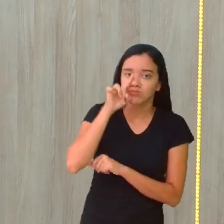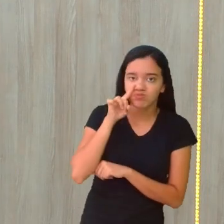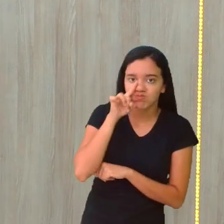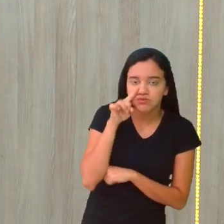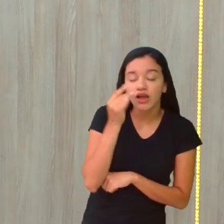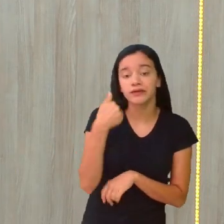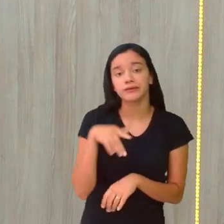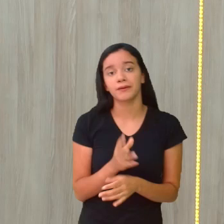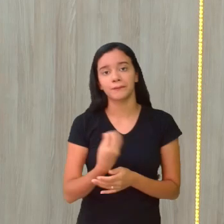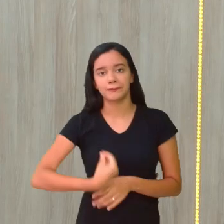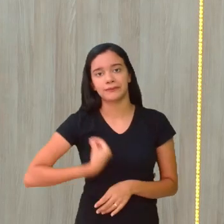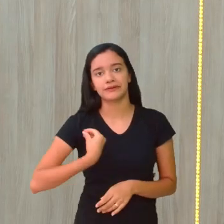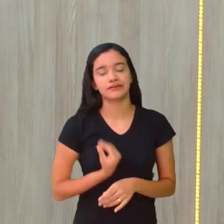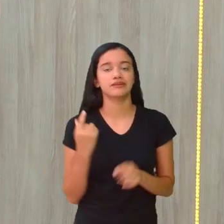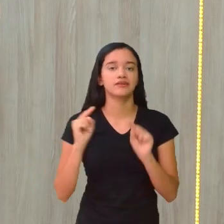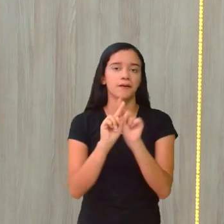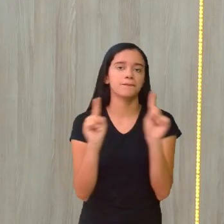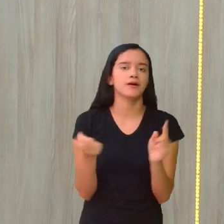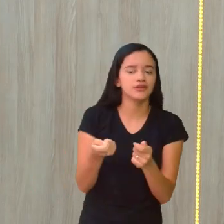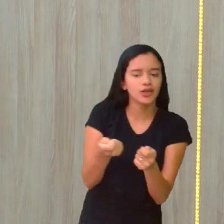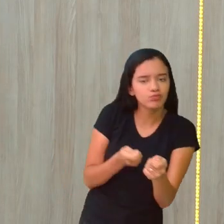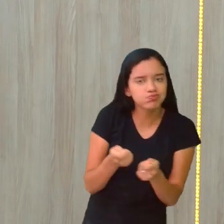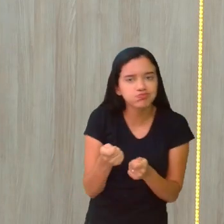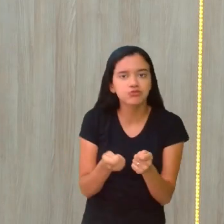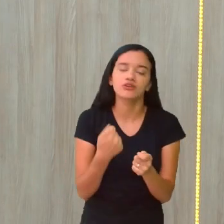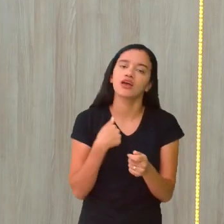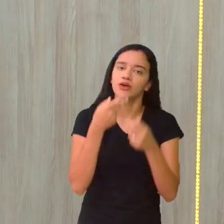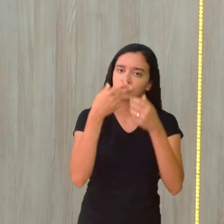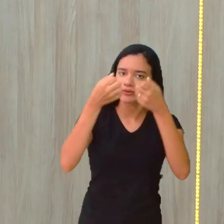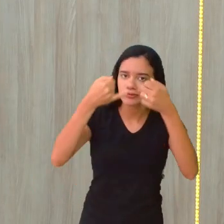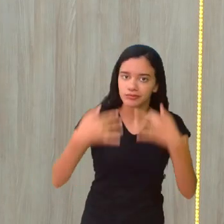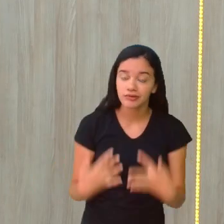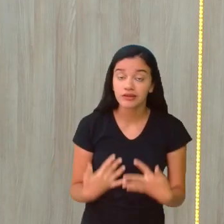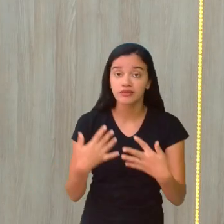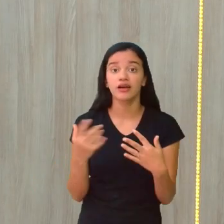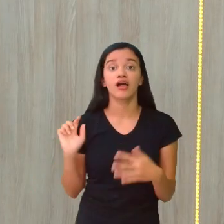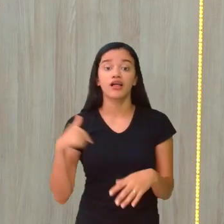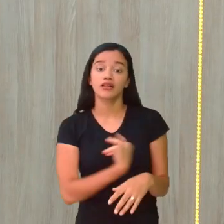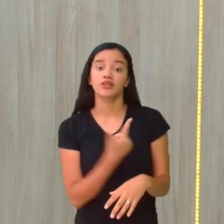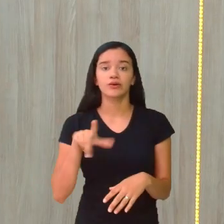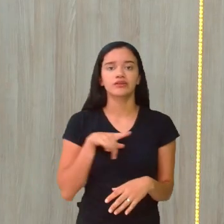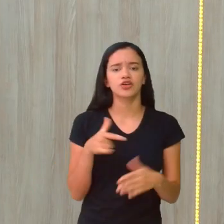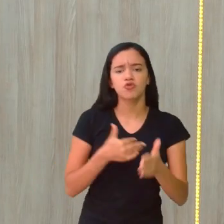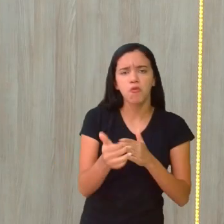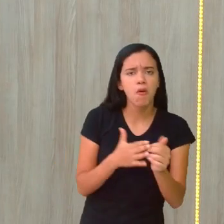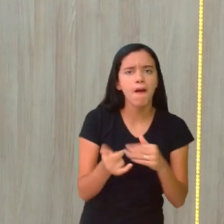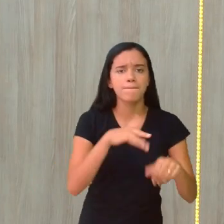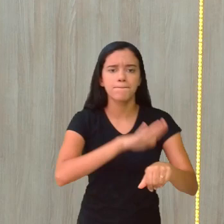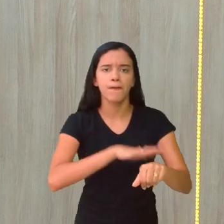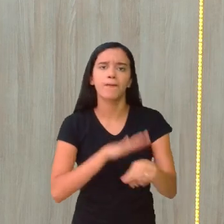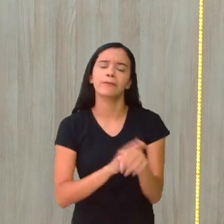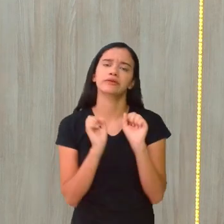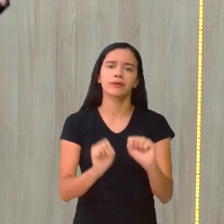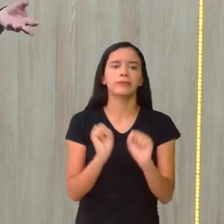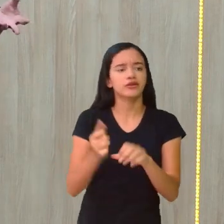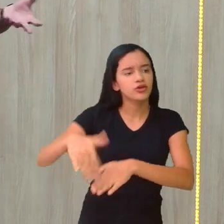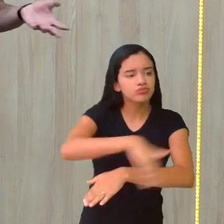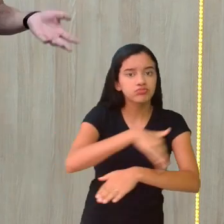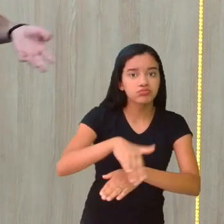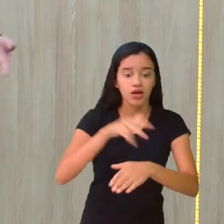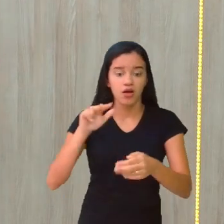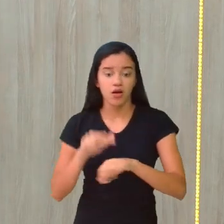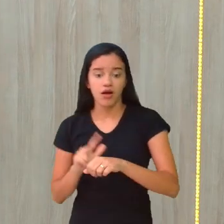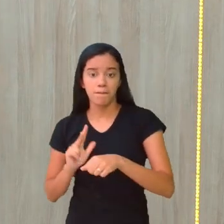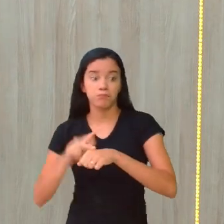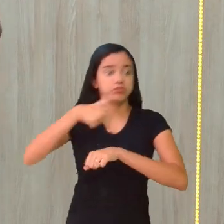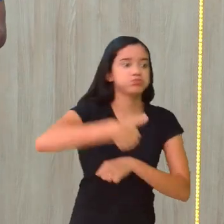esteja presente, mas ele é controlado. É o que eu digo, risco a gente tem em qualquer momento. A gente pode estar atravessando a rua, levar uma